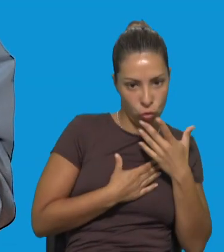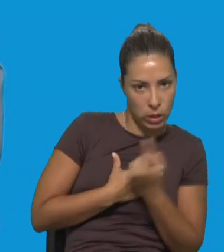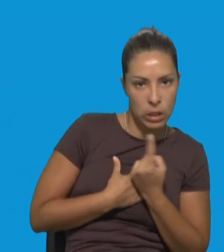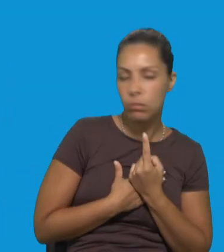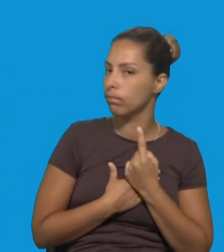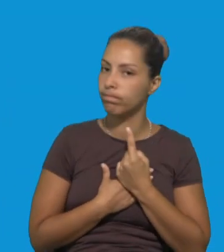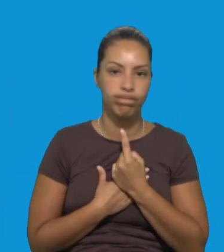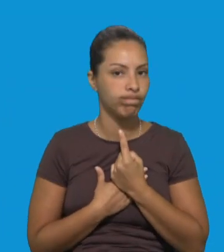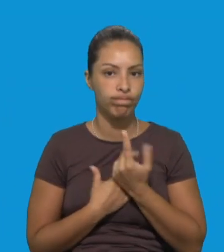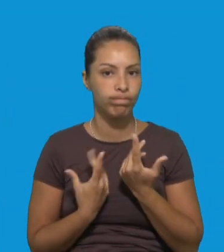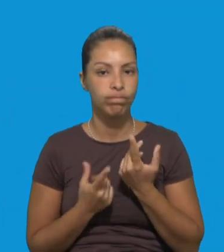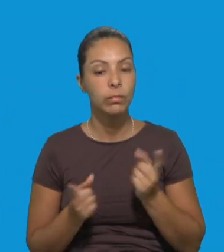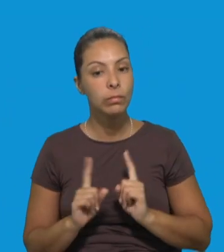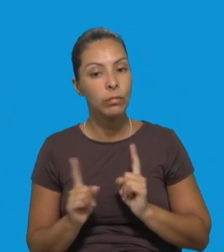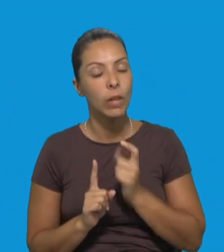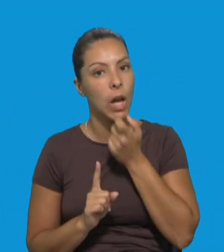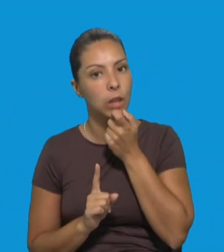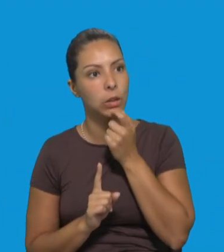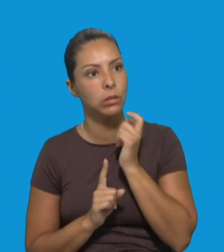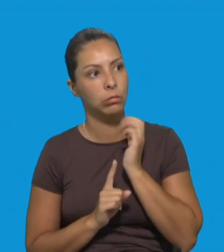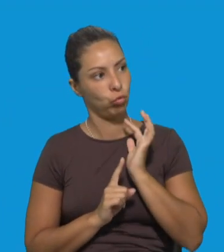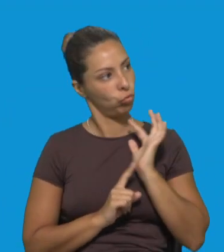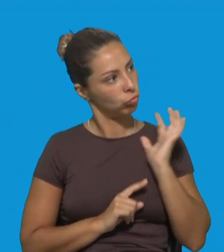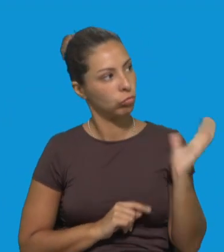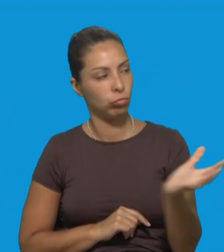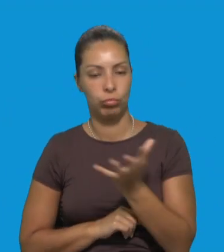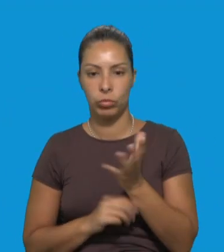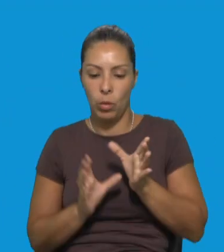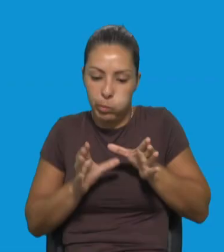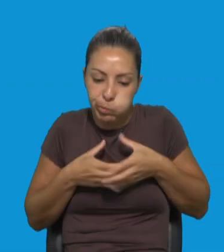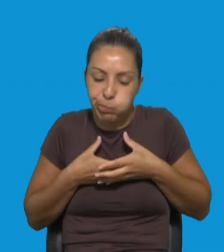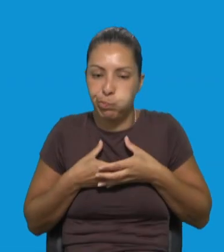vivendo dentro de um universo